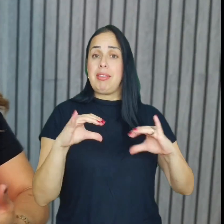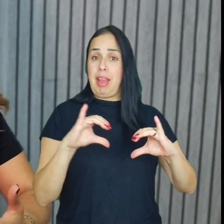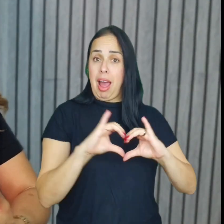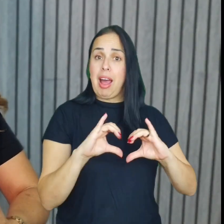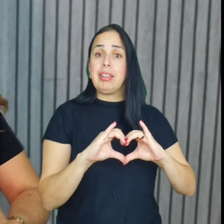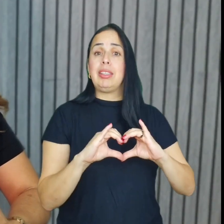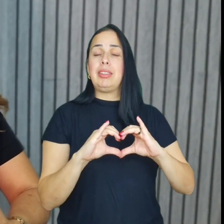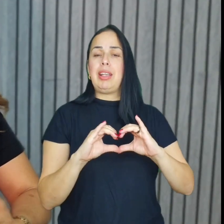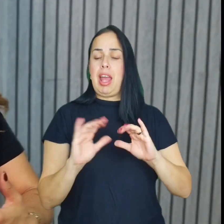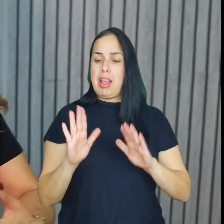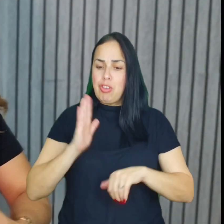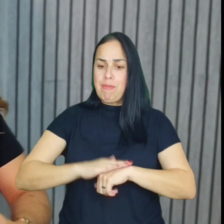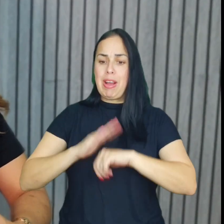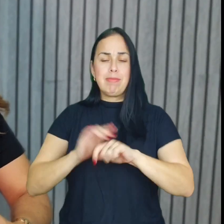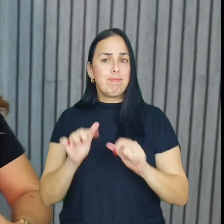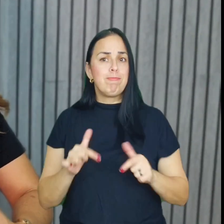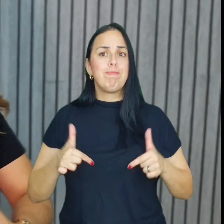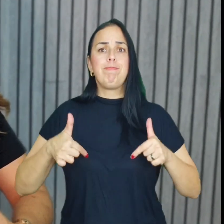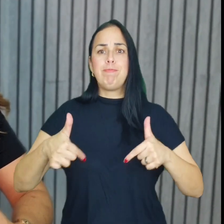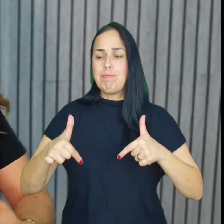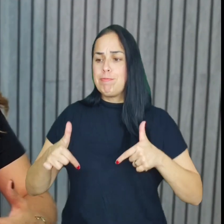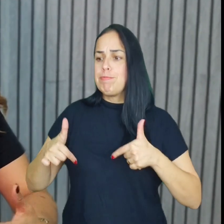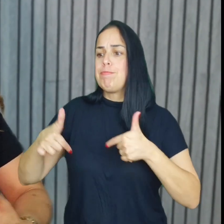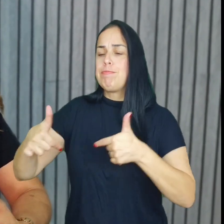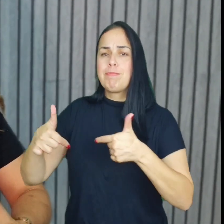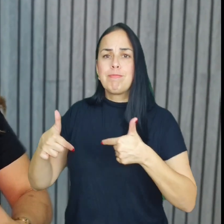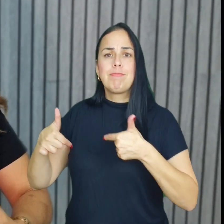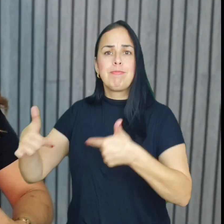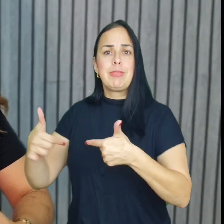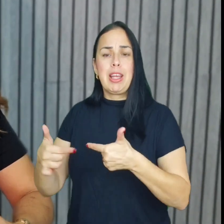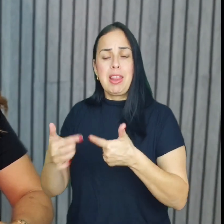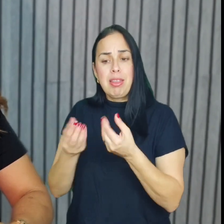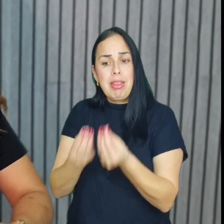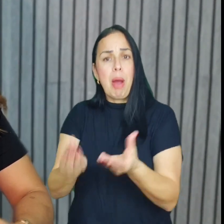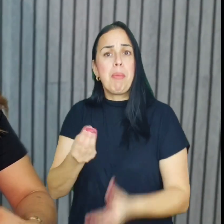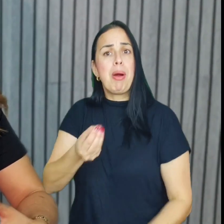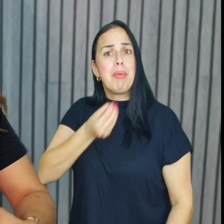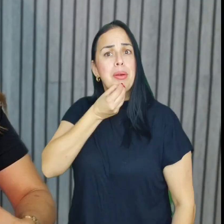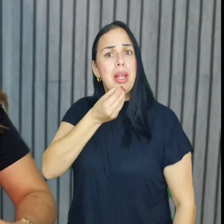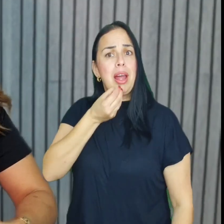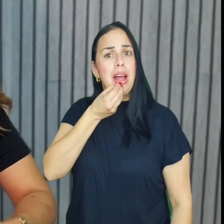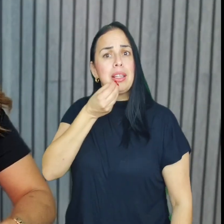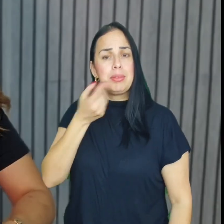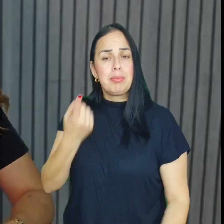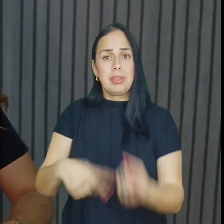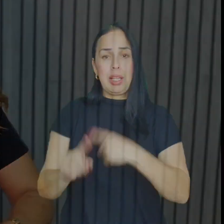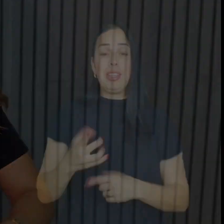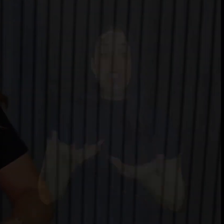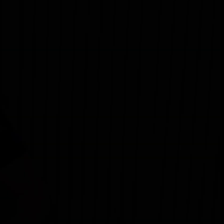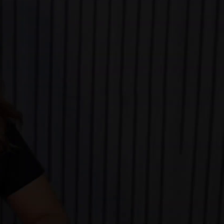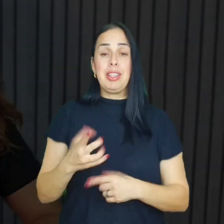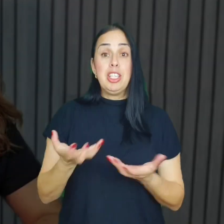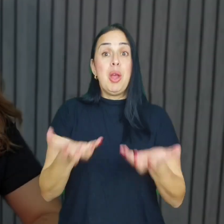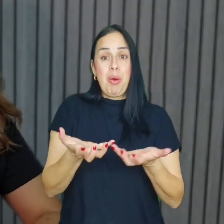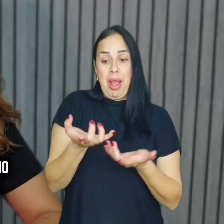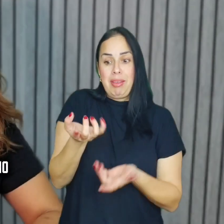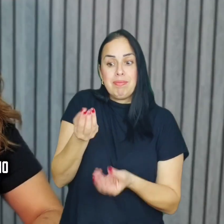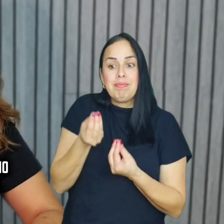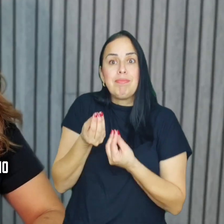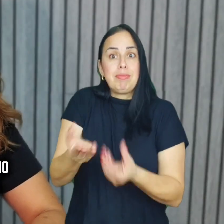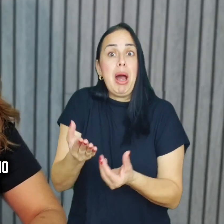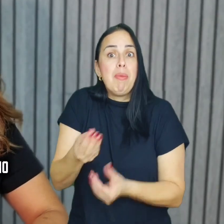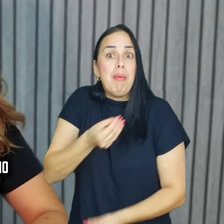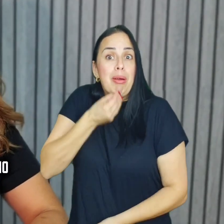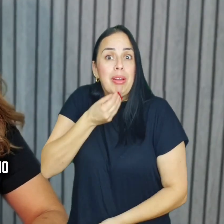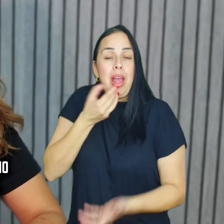É estar aqui, é correr atrás, é se dispor a dar uma oportunidade para o seu filho. Eu quero